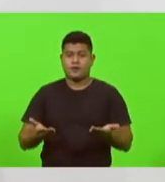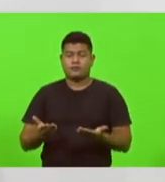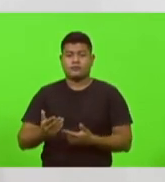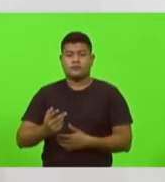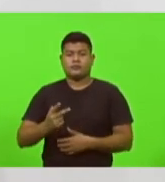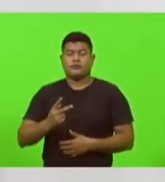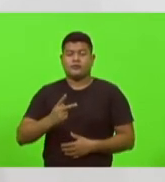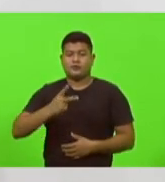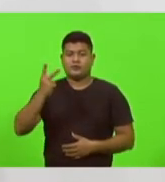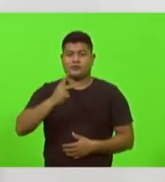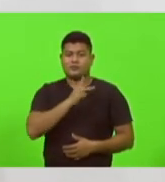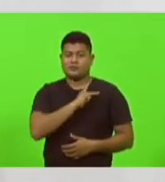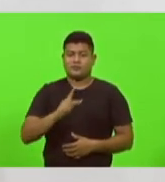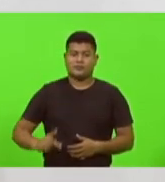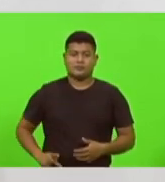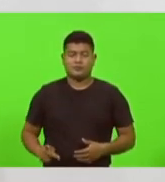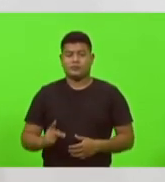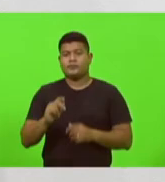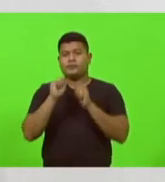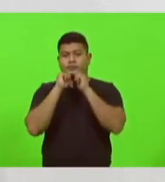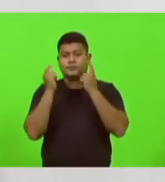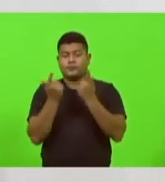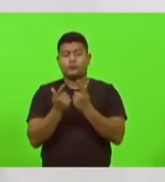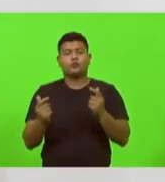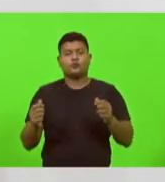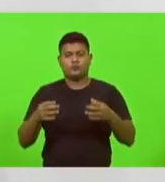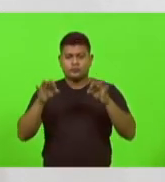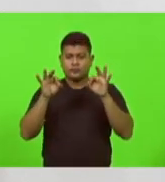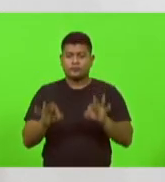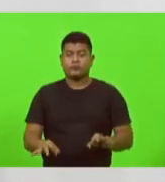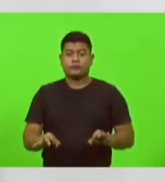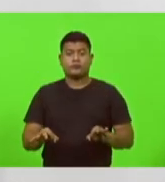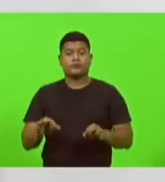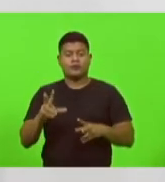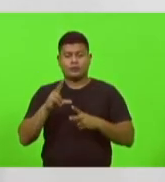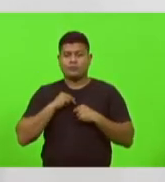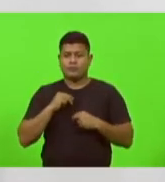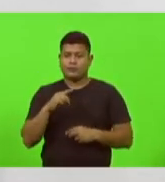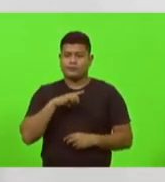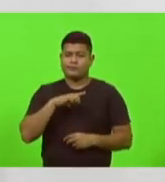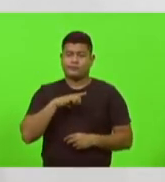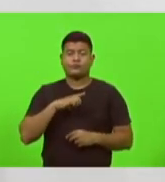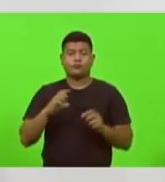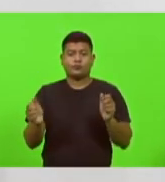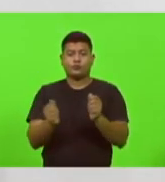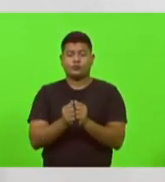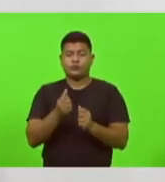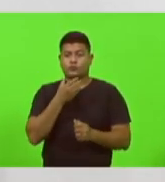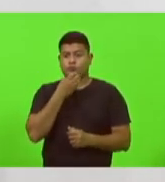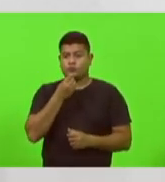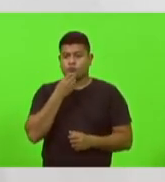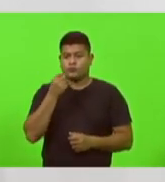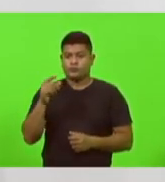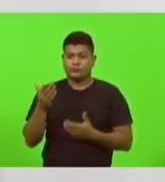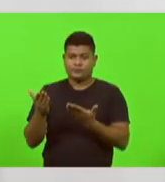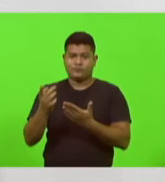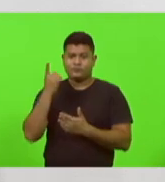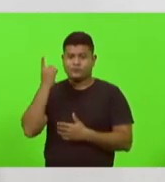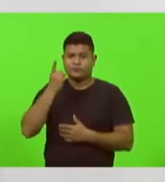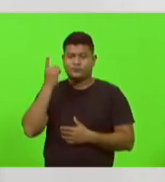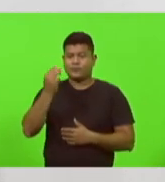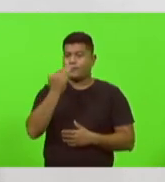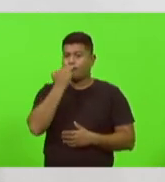meritória, juntamente com o nosso presidente eleito, Moacir Sopelsa, também justa e